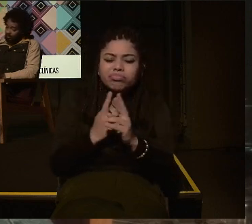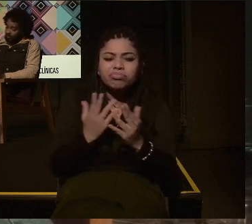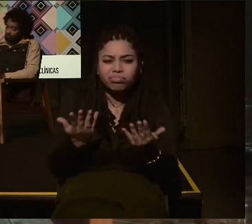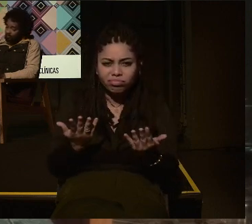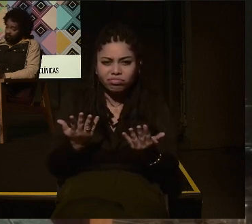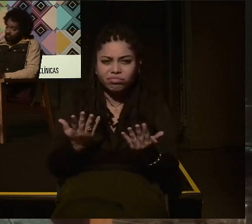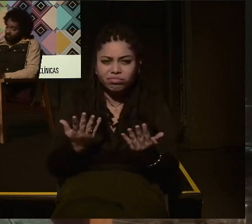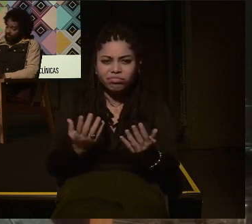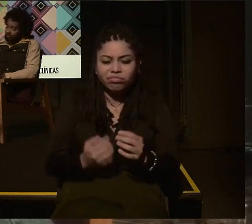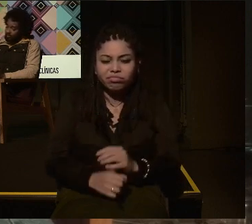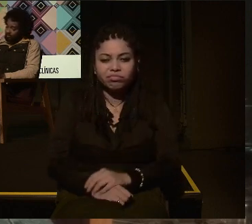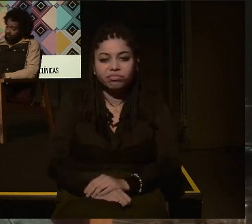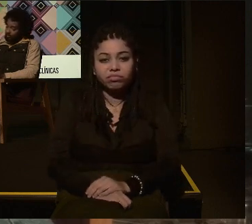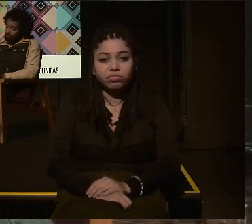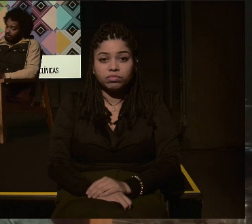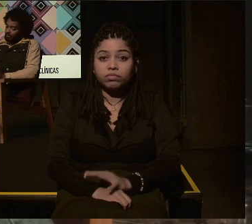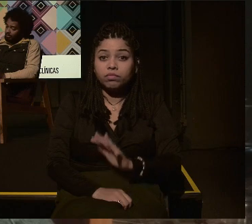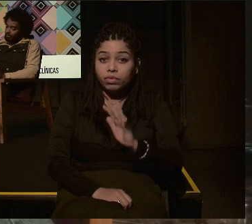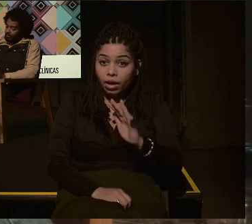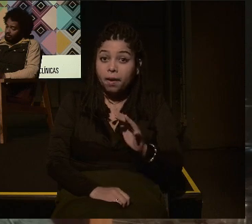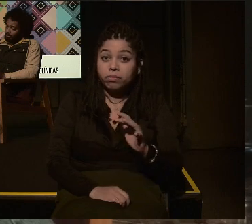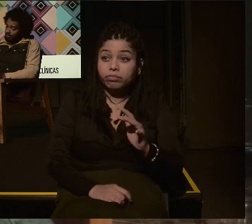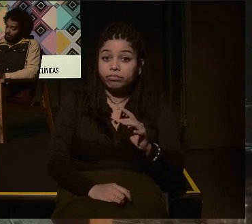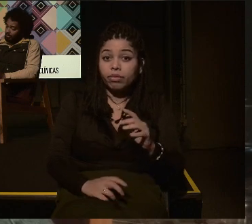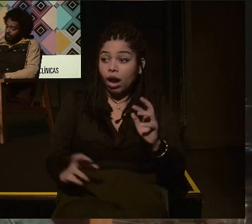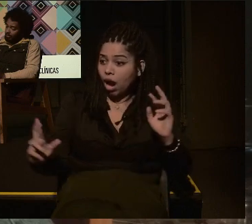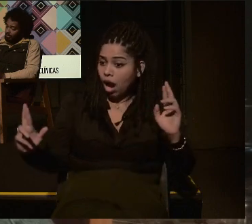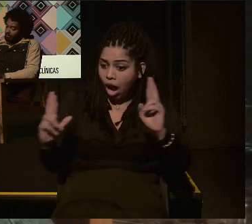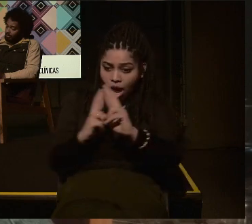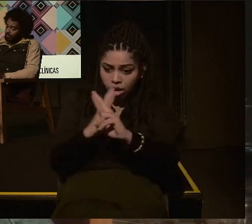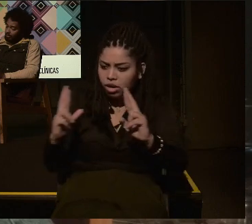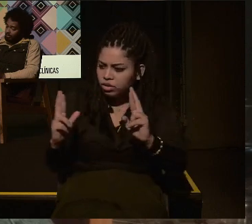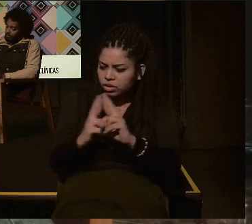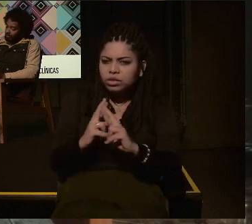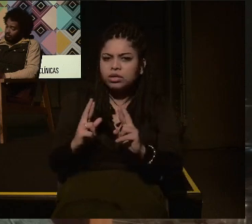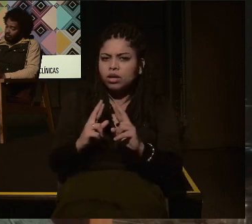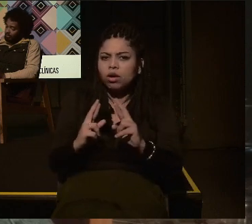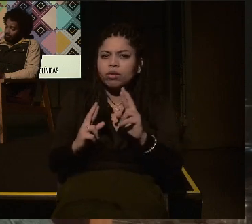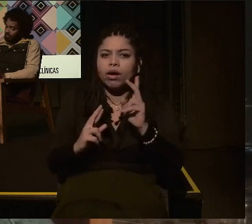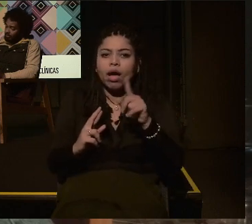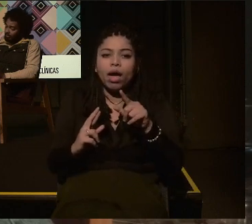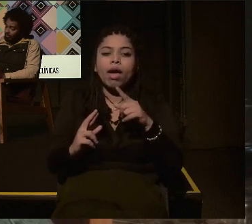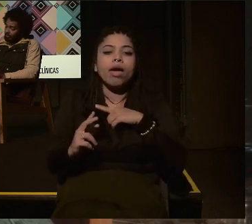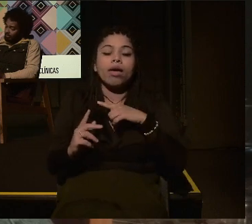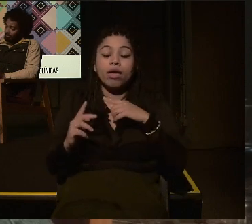de um modo que eu enlouqueça, como está sendo tão insistido, e não endoide